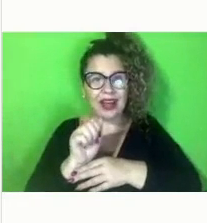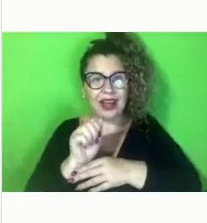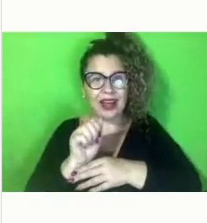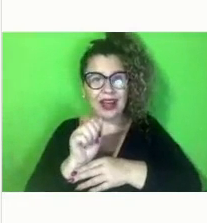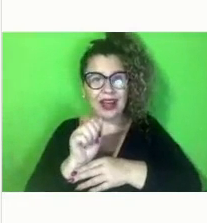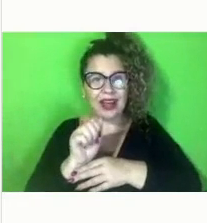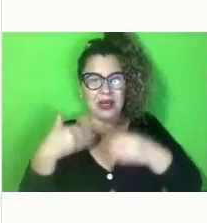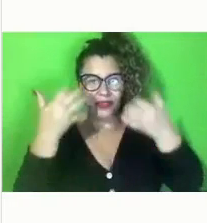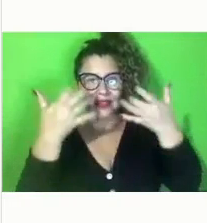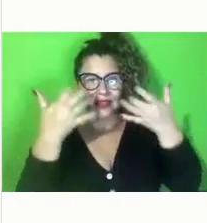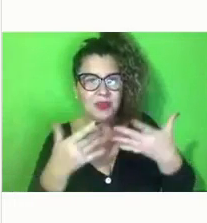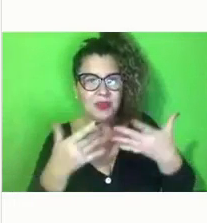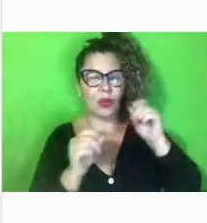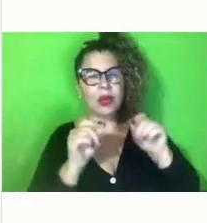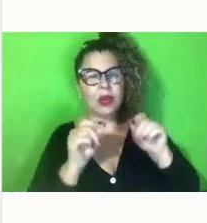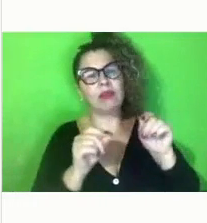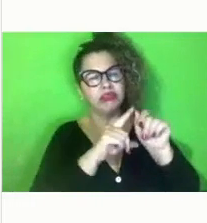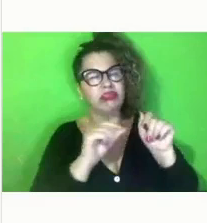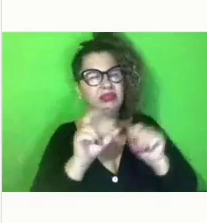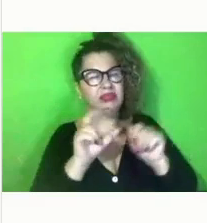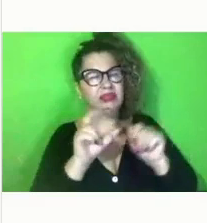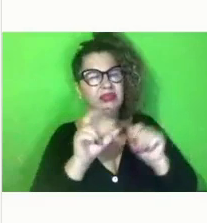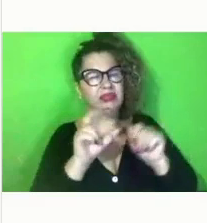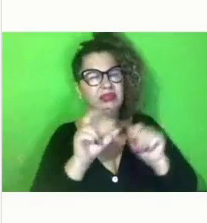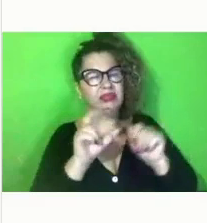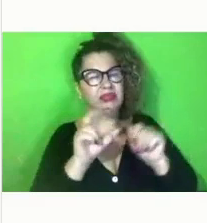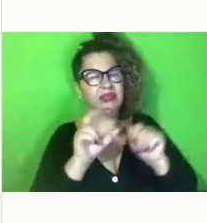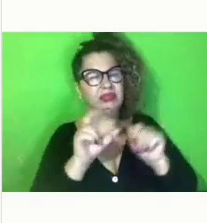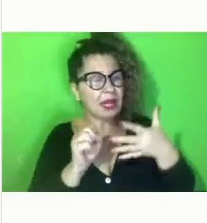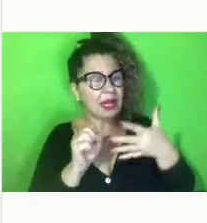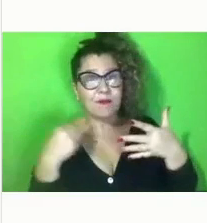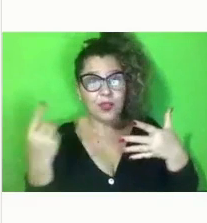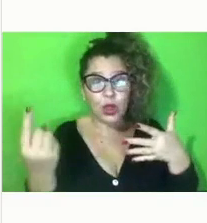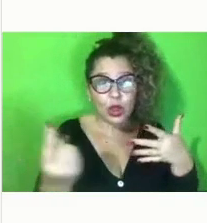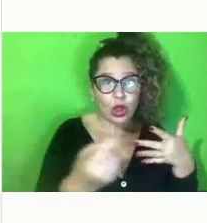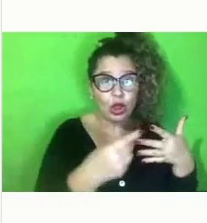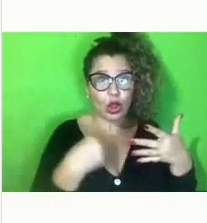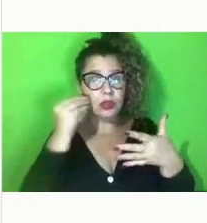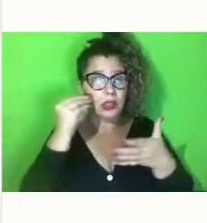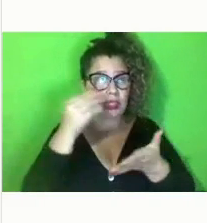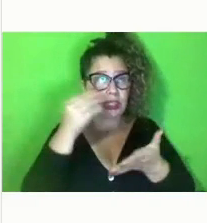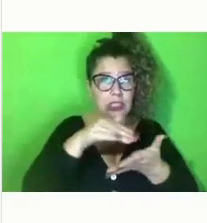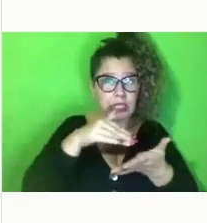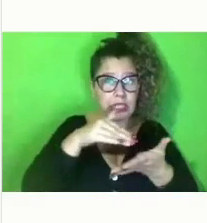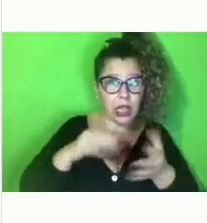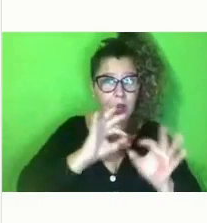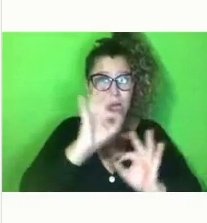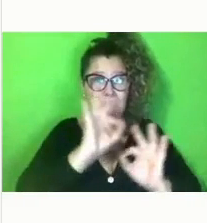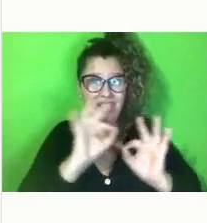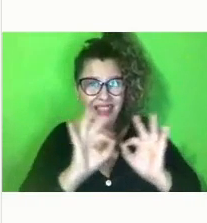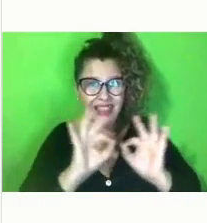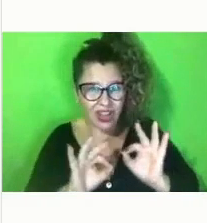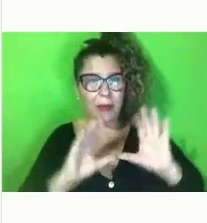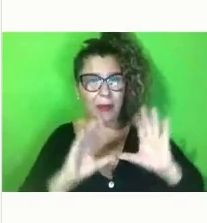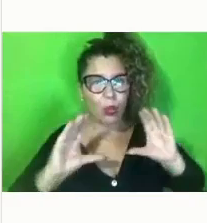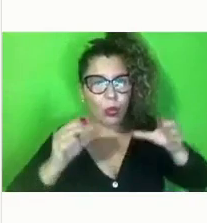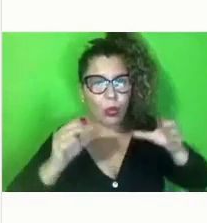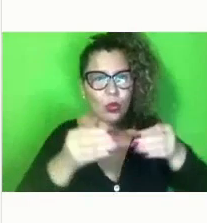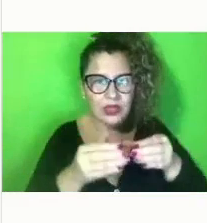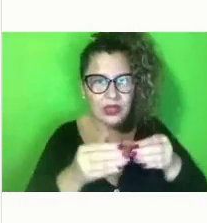artigo 58, eu lembro que nós fizemos, dentro da Secretaria de Planejamento, dentro do Conselho, nós fizemos